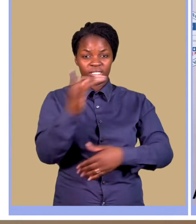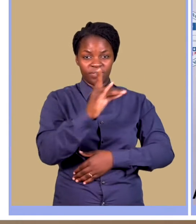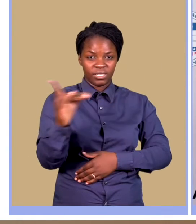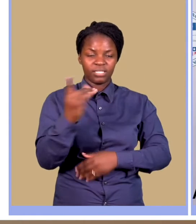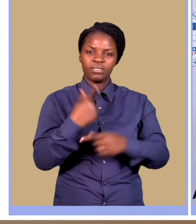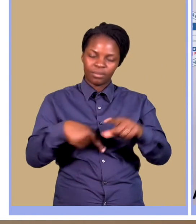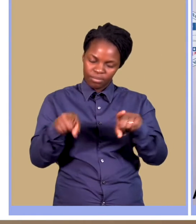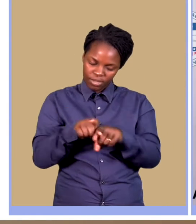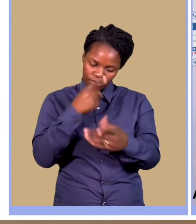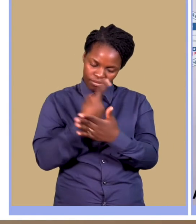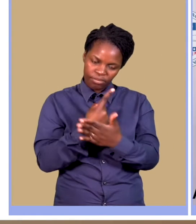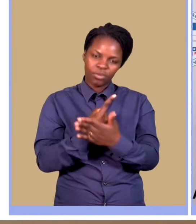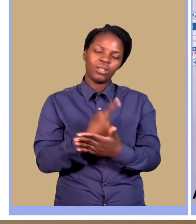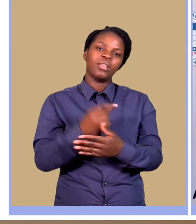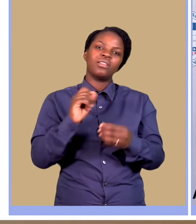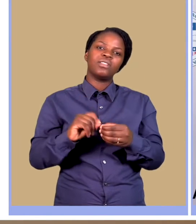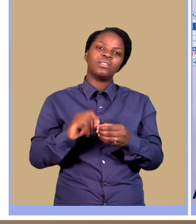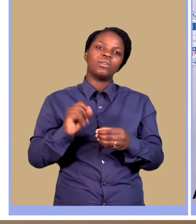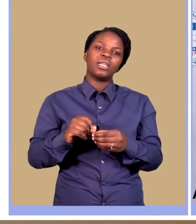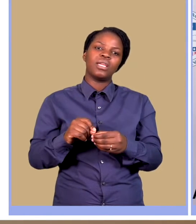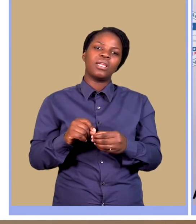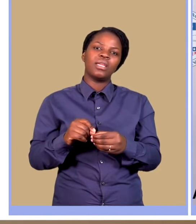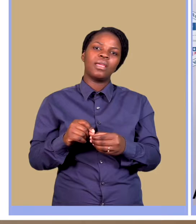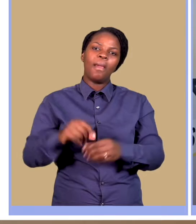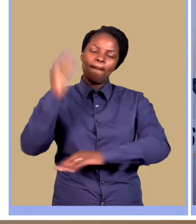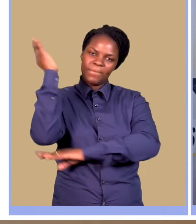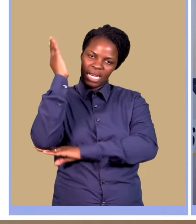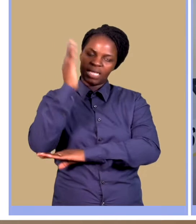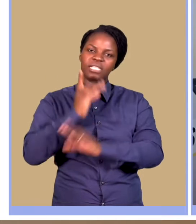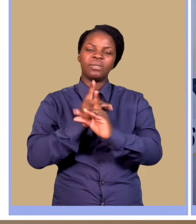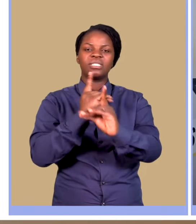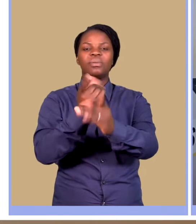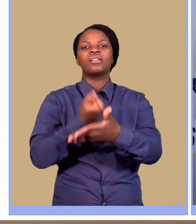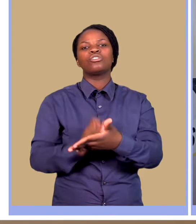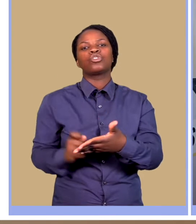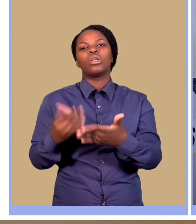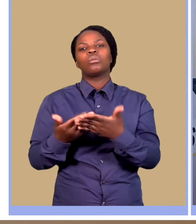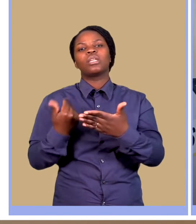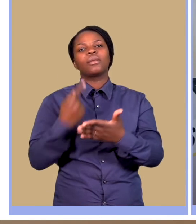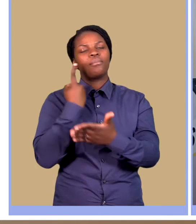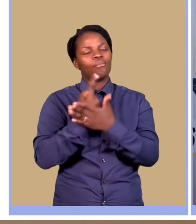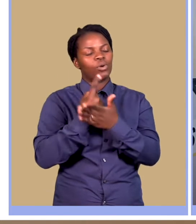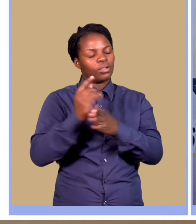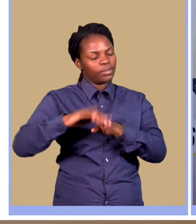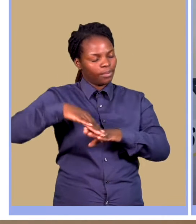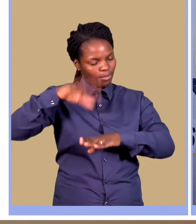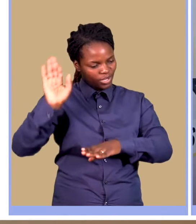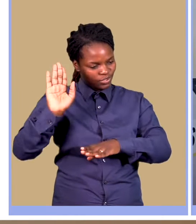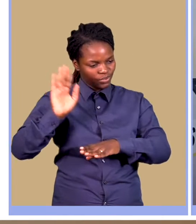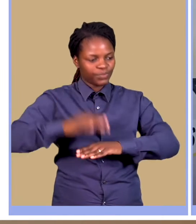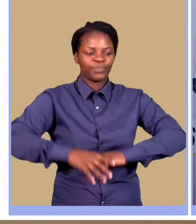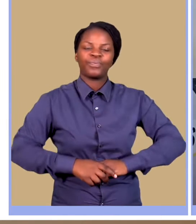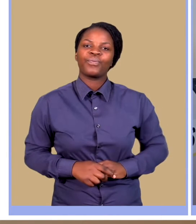escolas, porque é muito importante. Agora, olhando a questão do segundo ponto